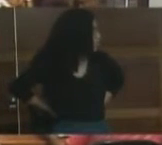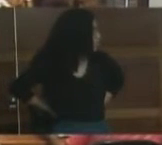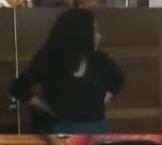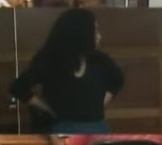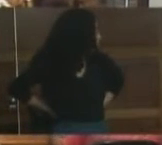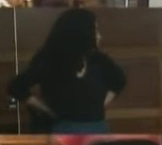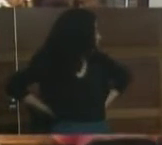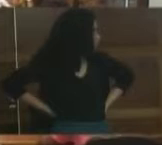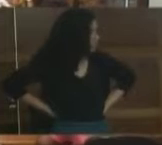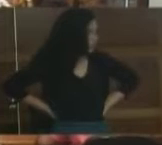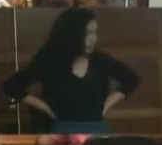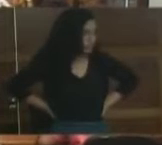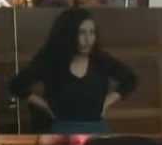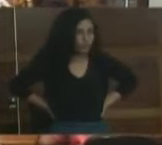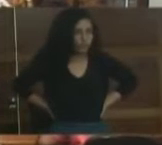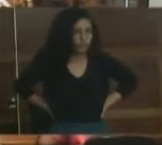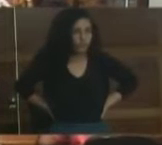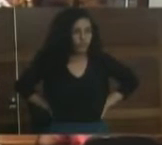g1